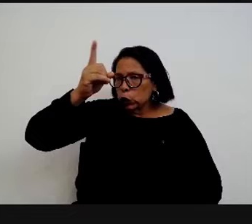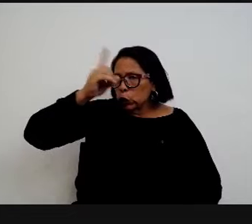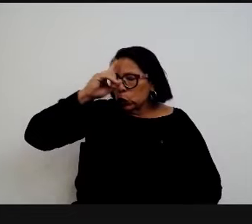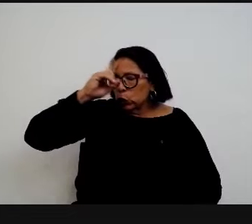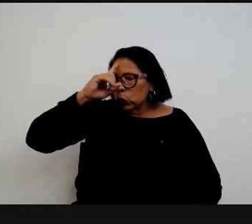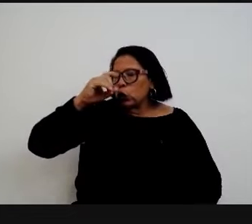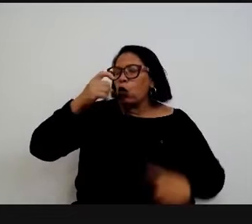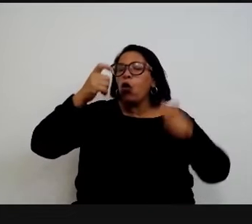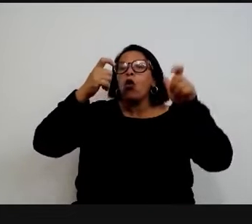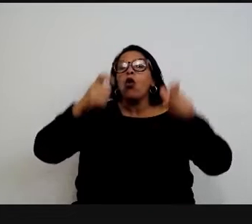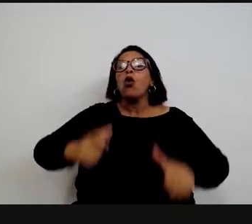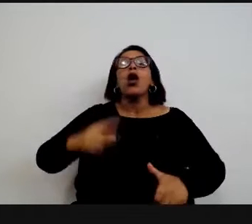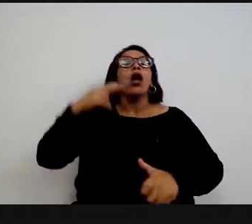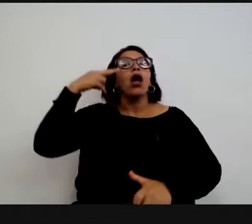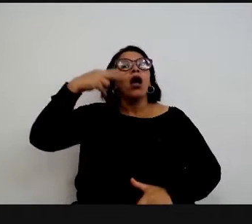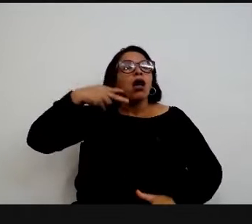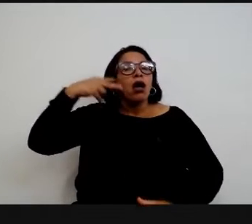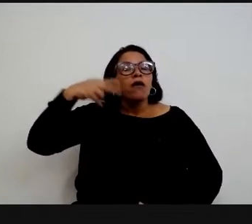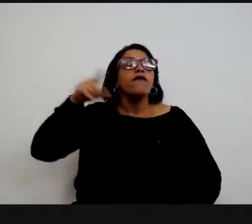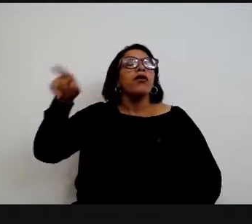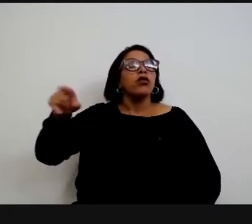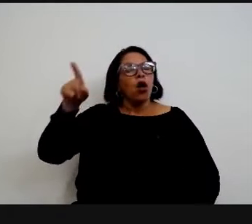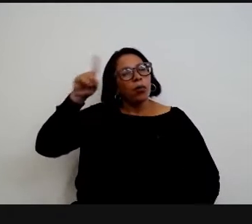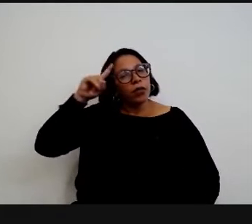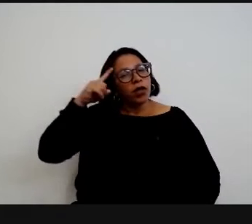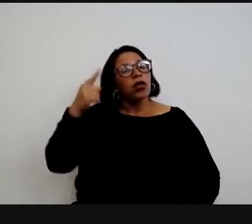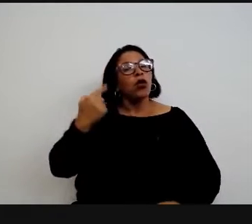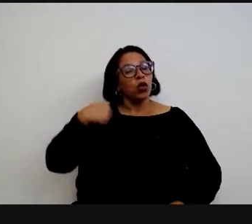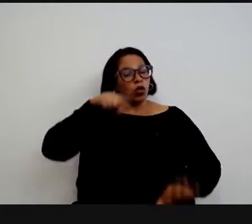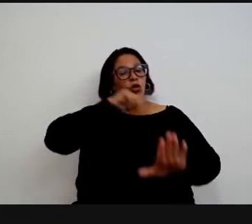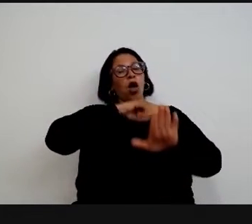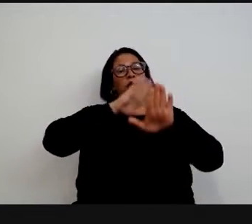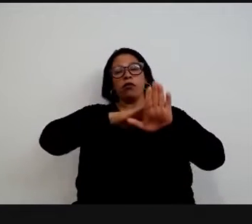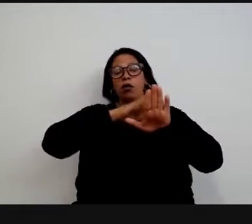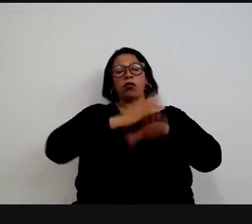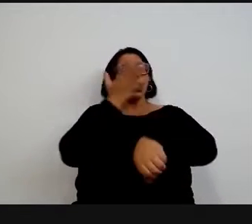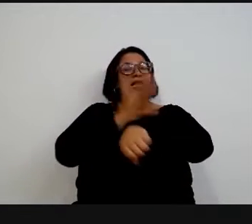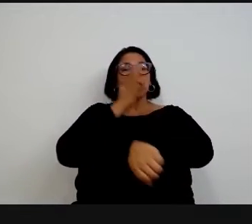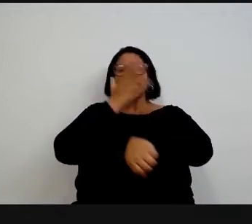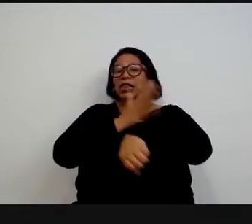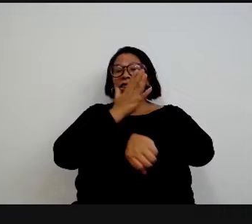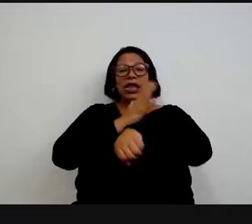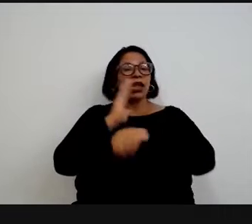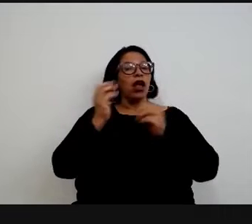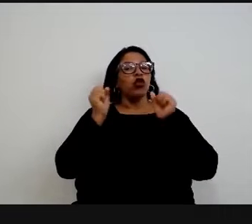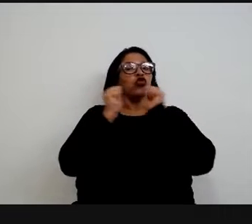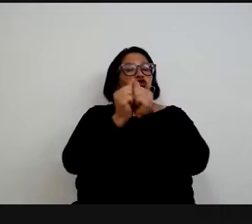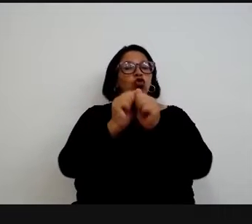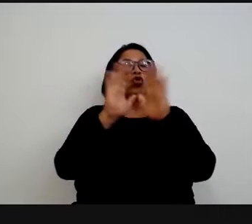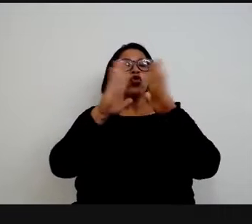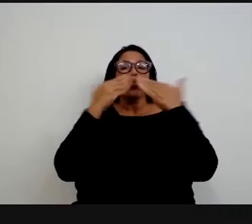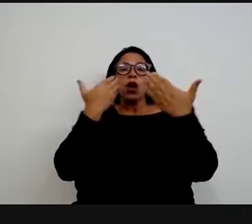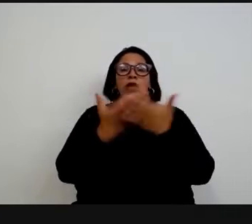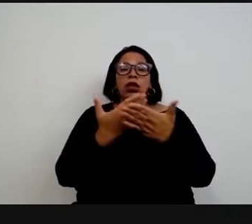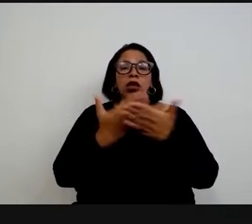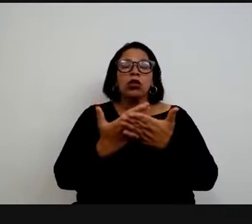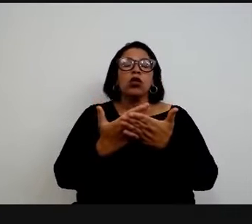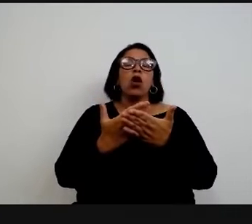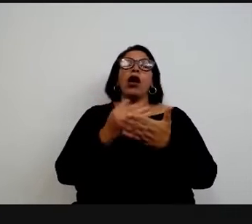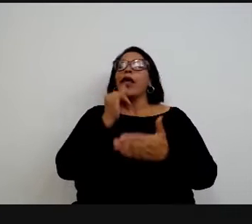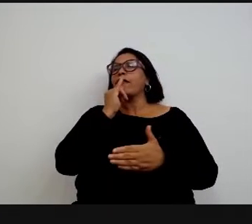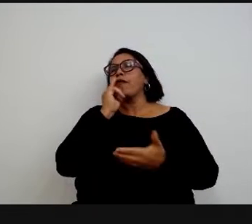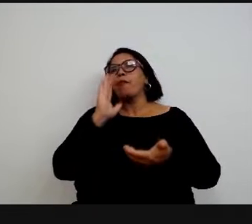das câmaras. Então, a gente quer fazer esses treinamentos do pessoal em parceria com as escolas, né, as